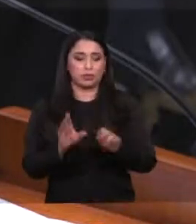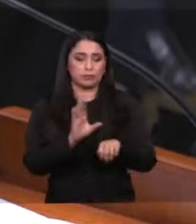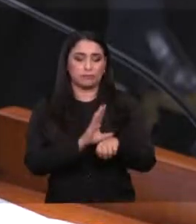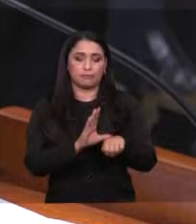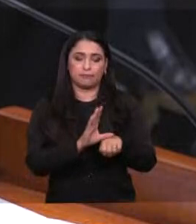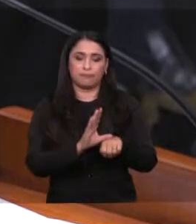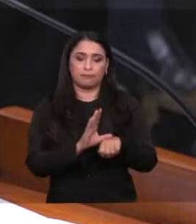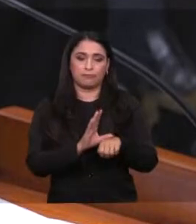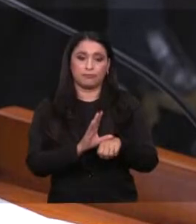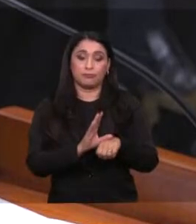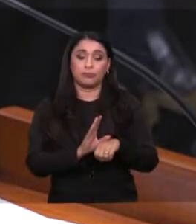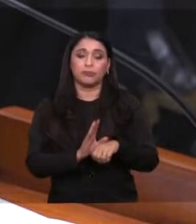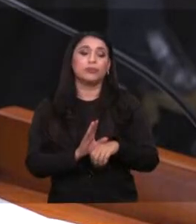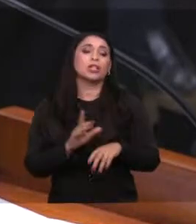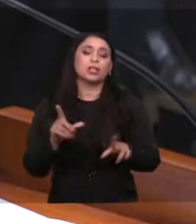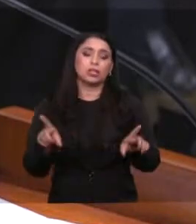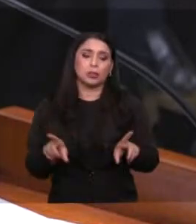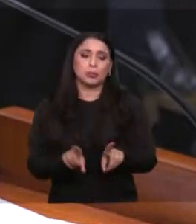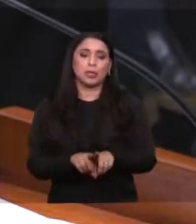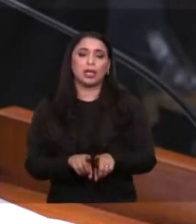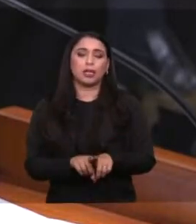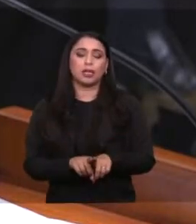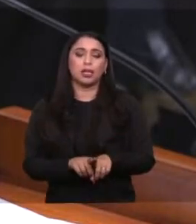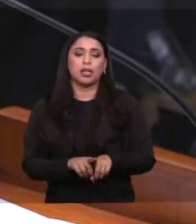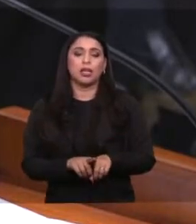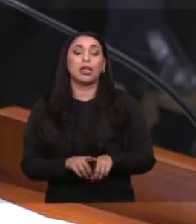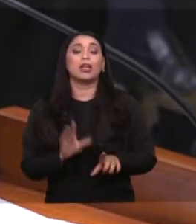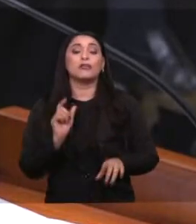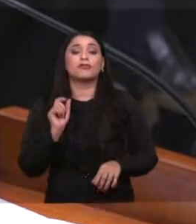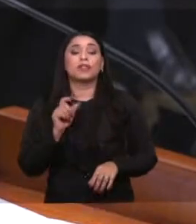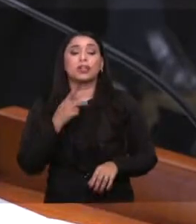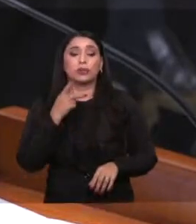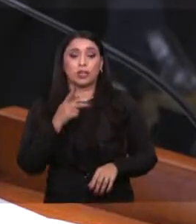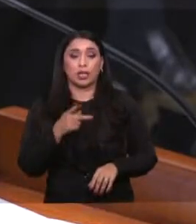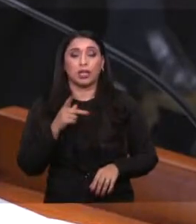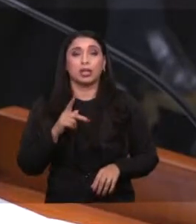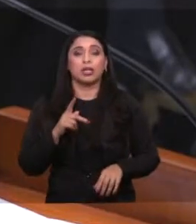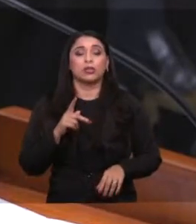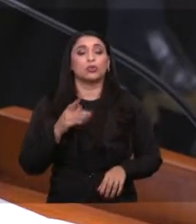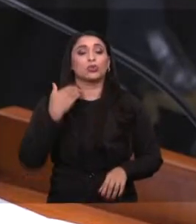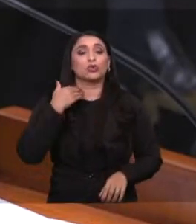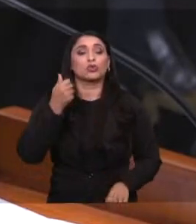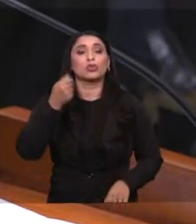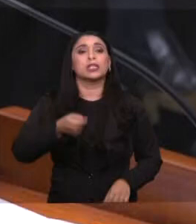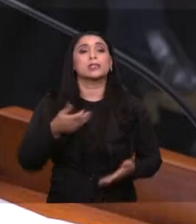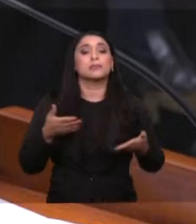que todos eles se referem também à participação do juiz